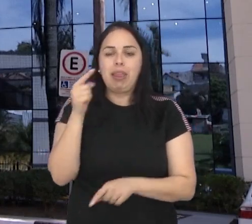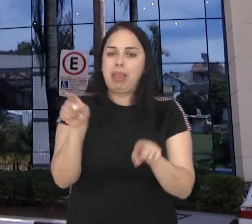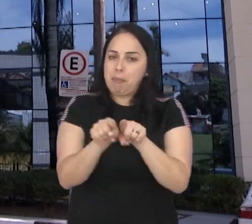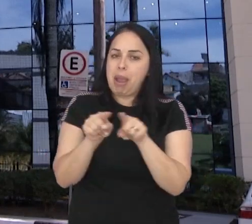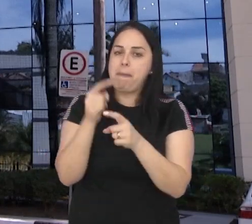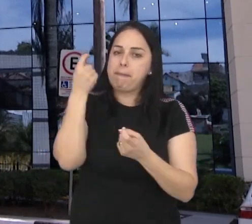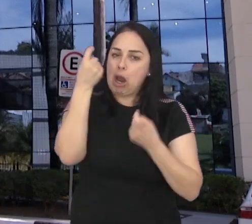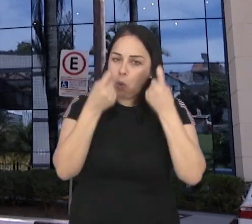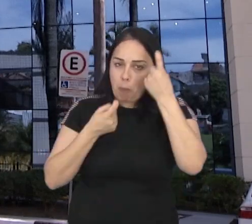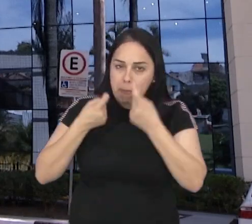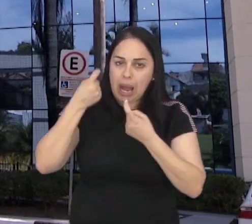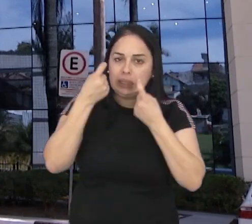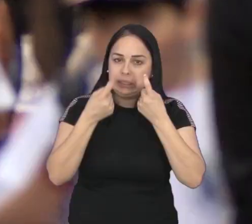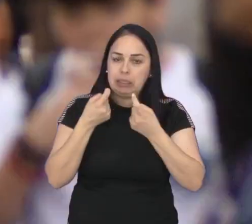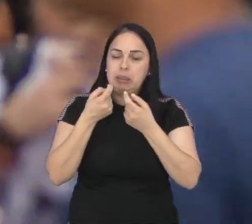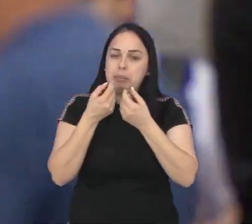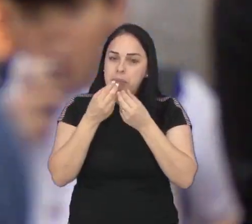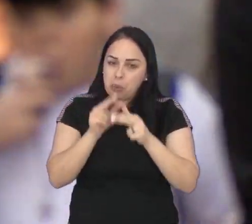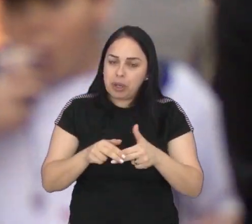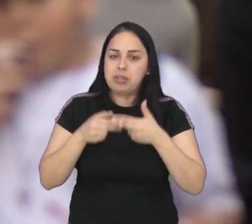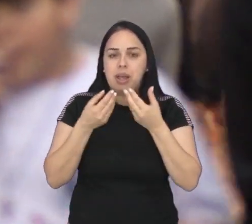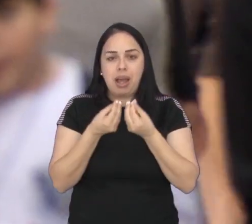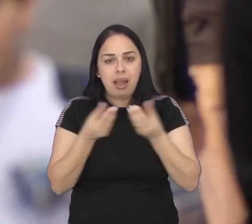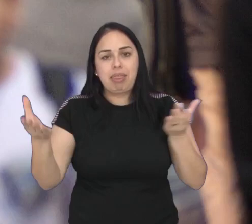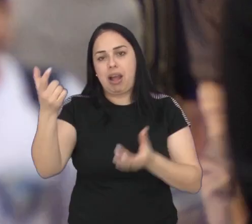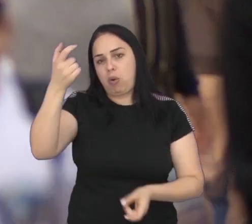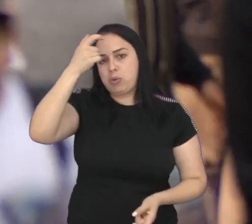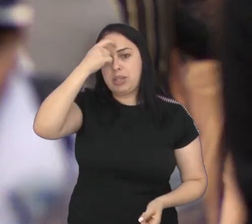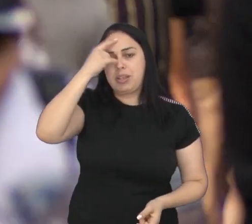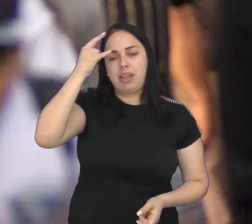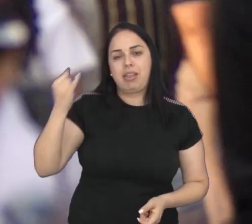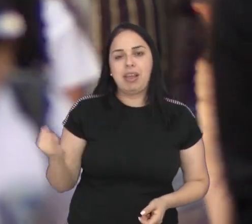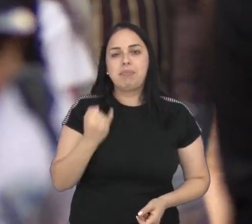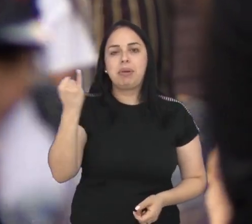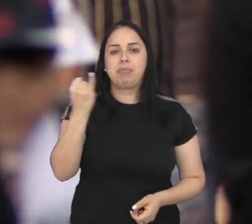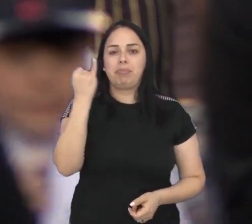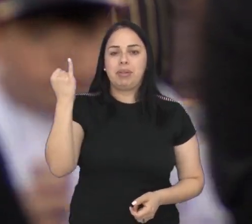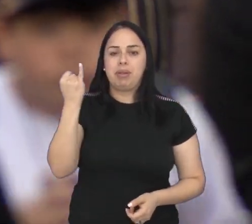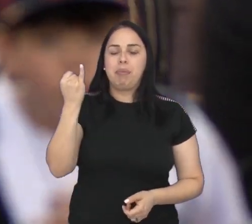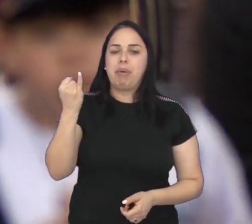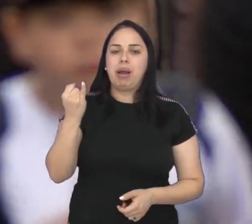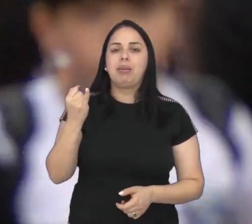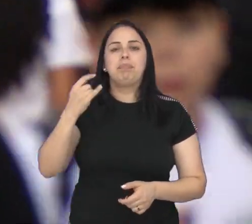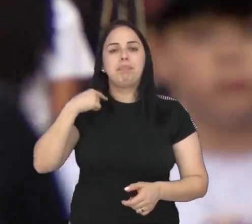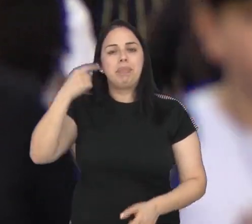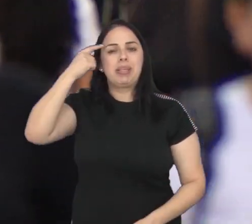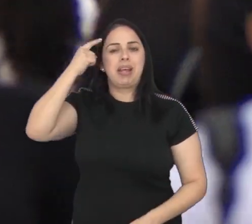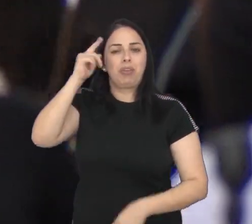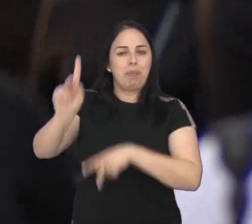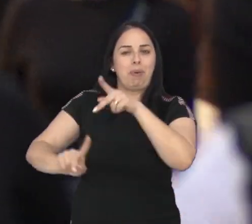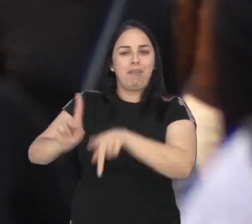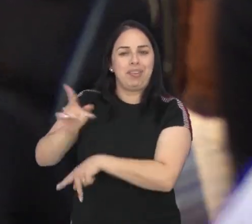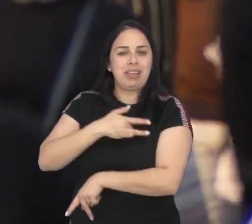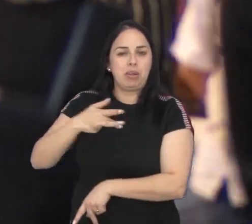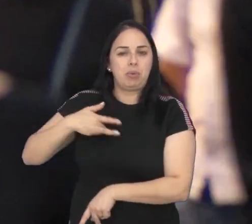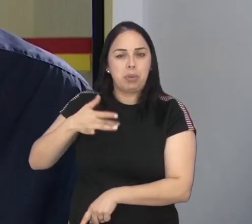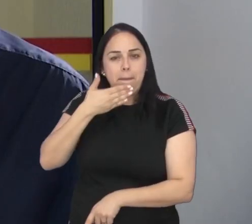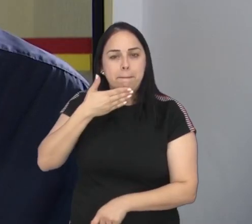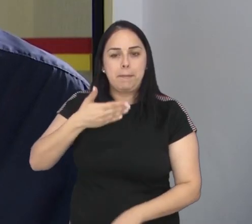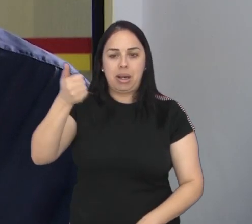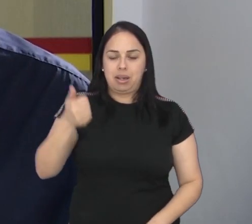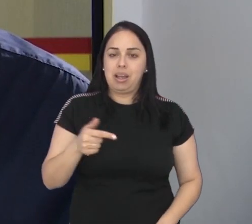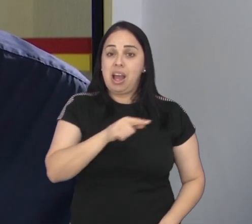são vistos como preocupantes. Diante disso, a conscientização é uma ferramenta importante para a manutenção da saúde pública.